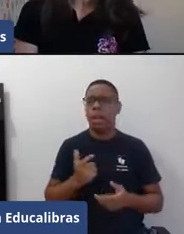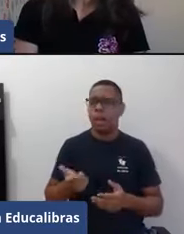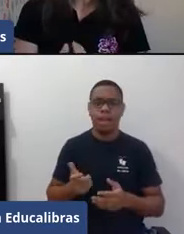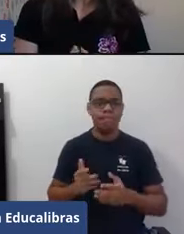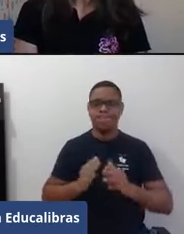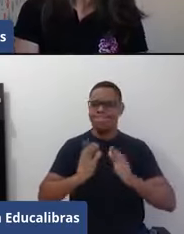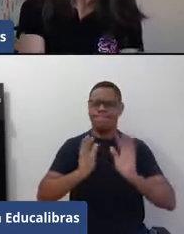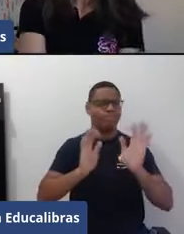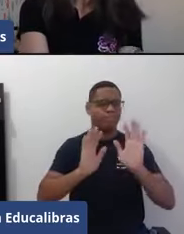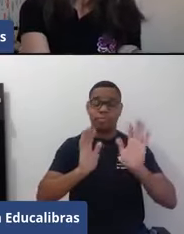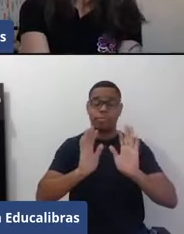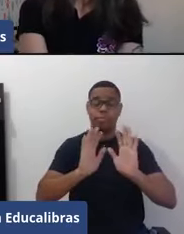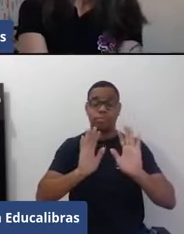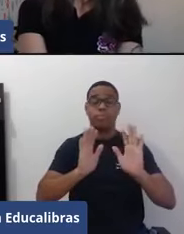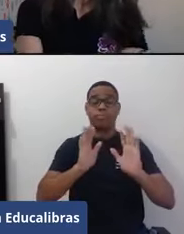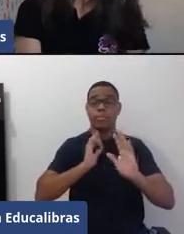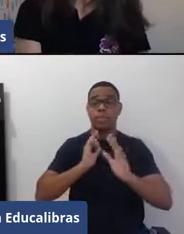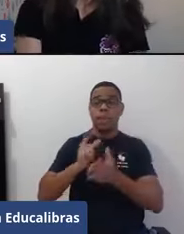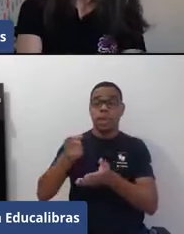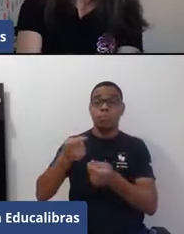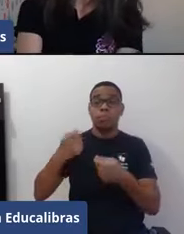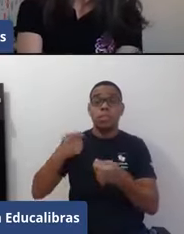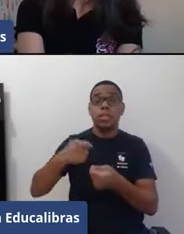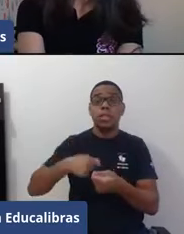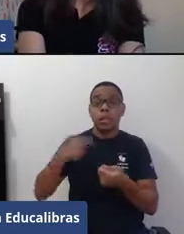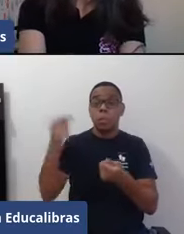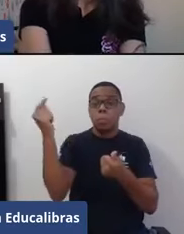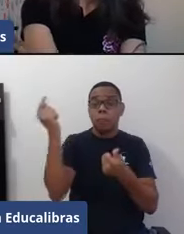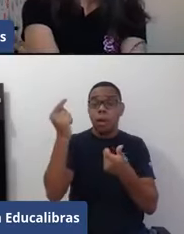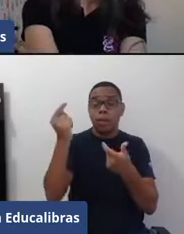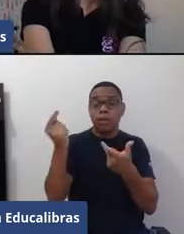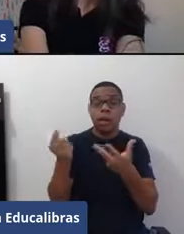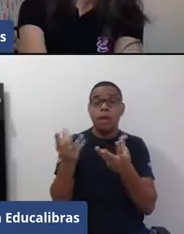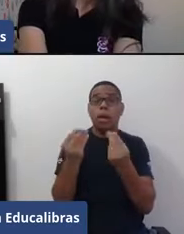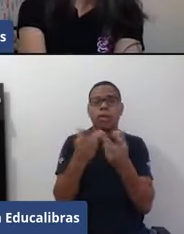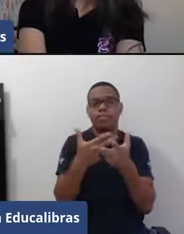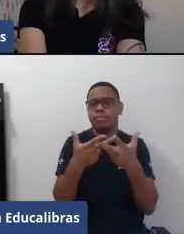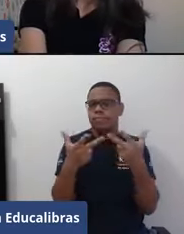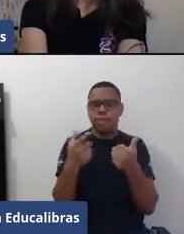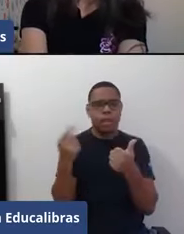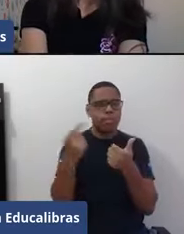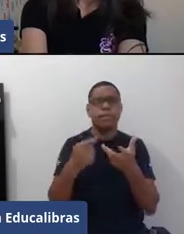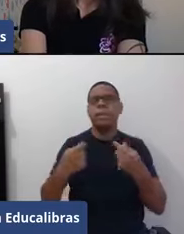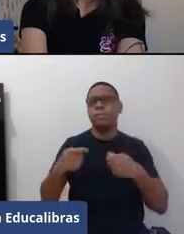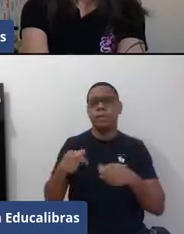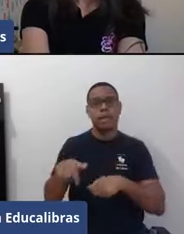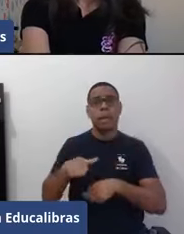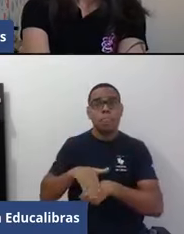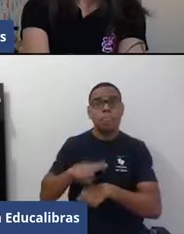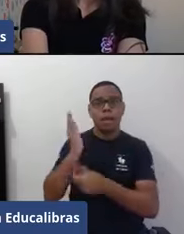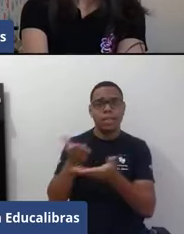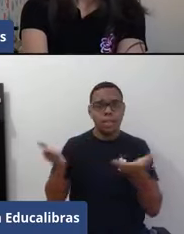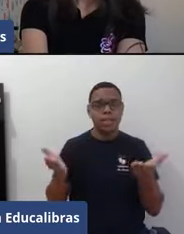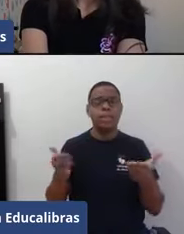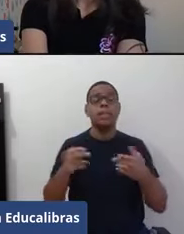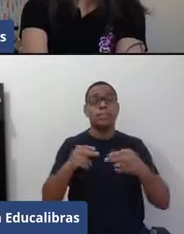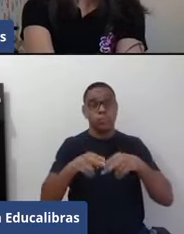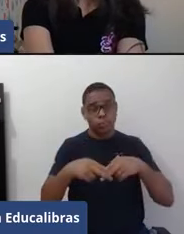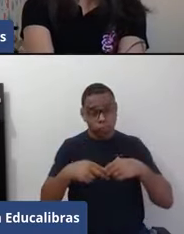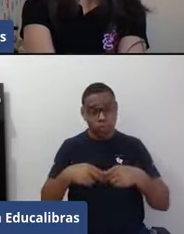realidade da demanda, né, da necessidade dessas mulheres. Então, a gente precisa ter, e aí